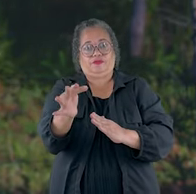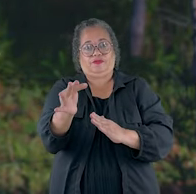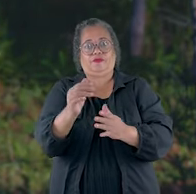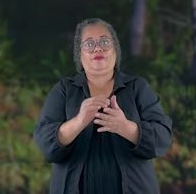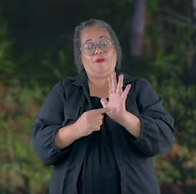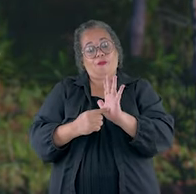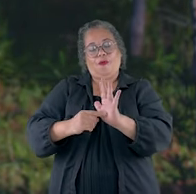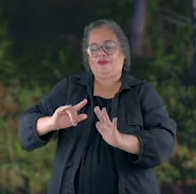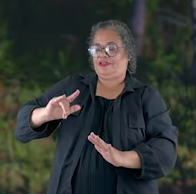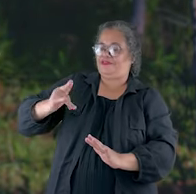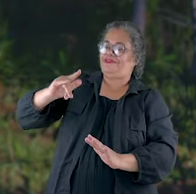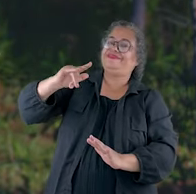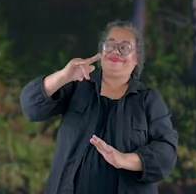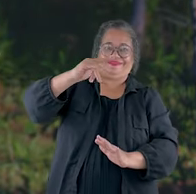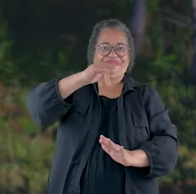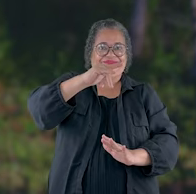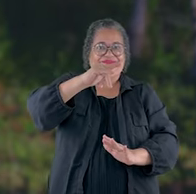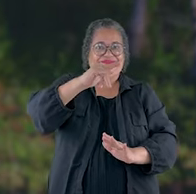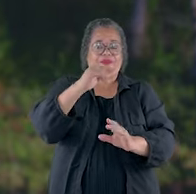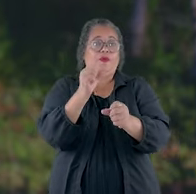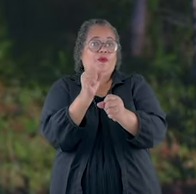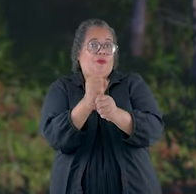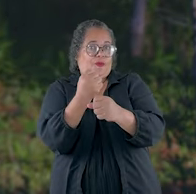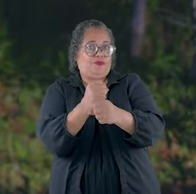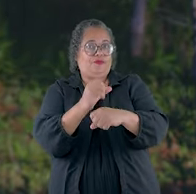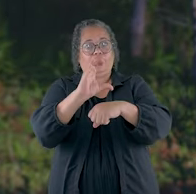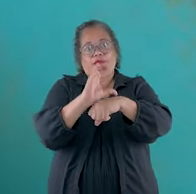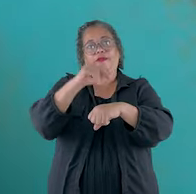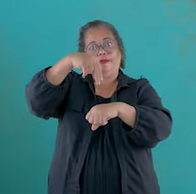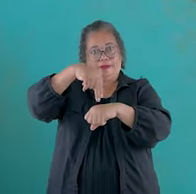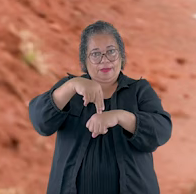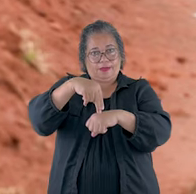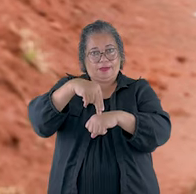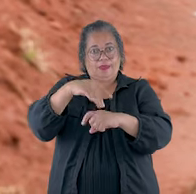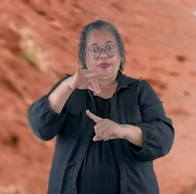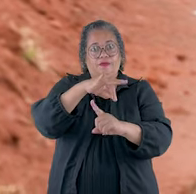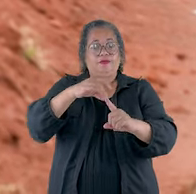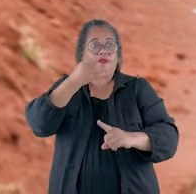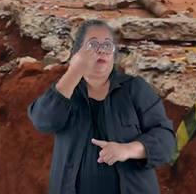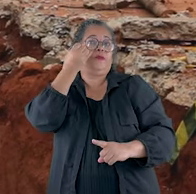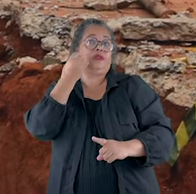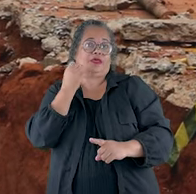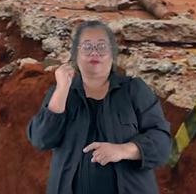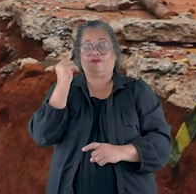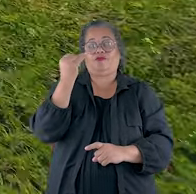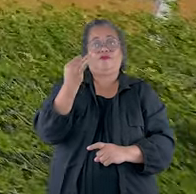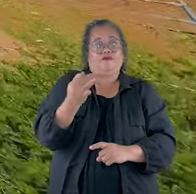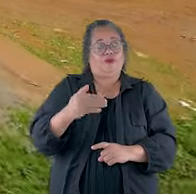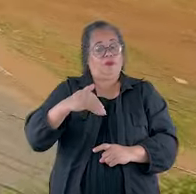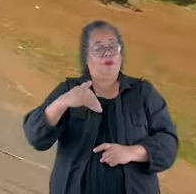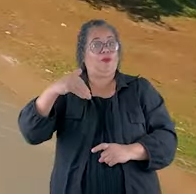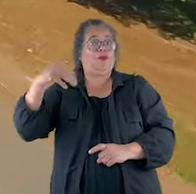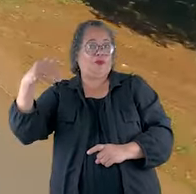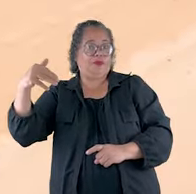bairros e loteamentos. Mostra aí, Droninho. Deixa comigo. Tem obras no Canaã e Santo Inácio,